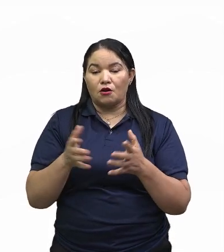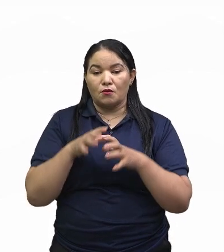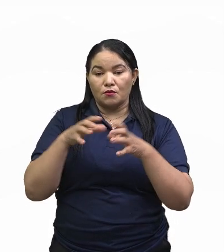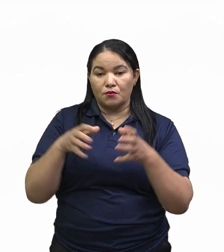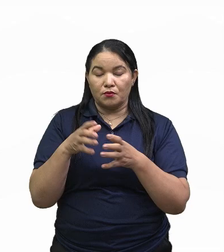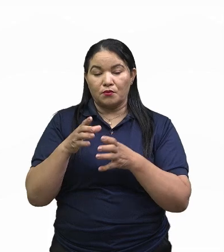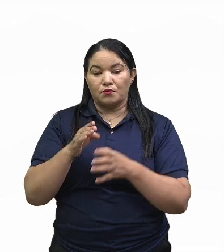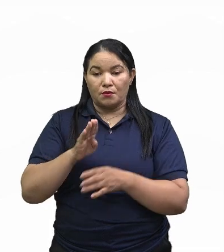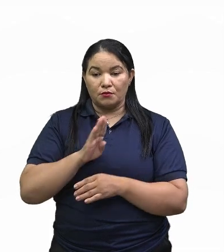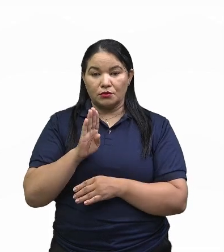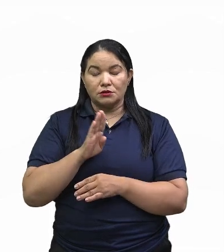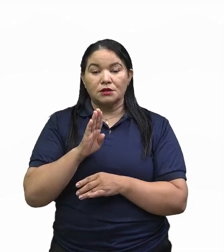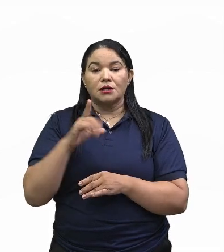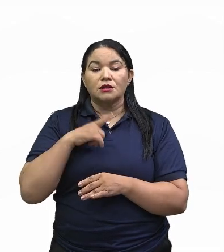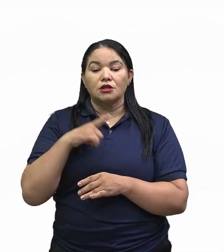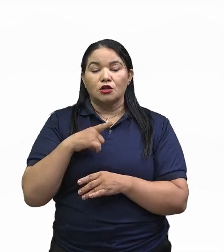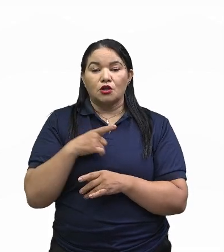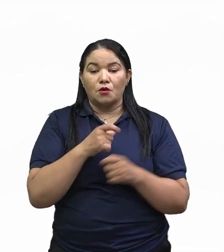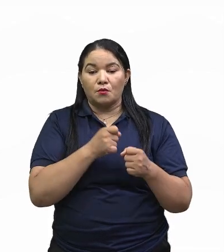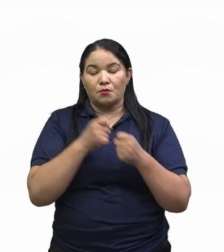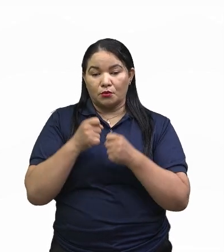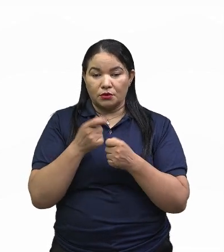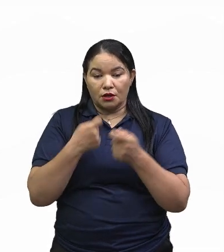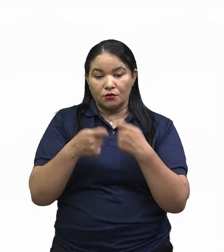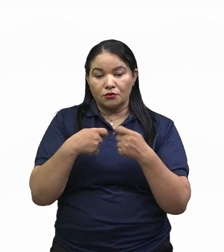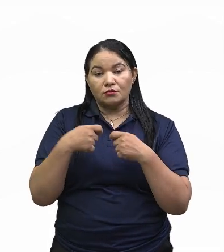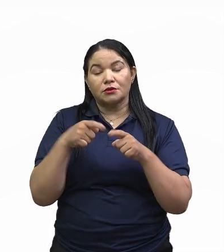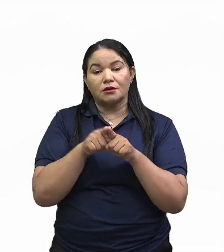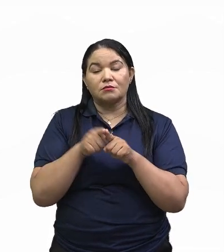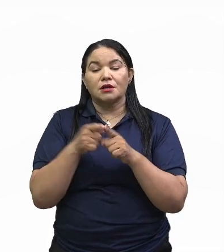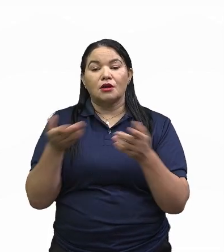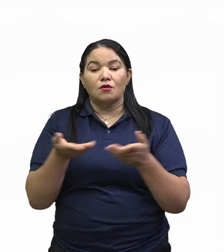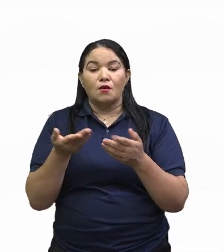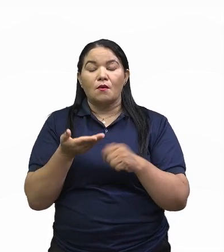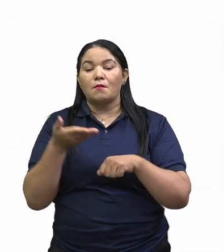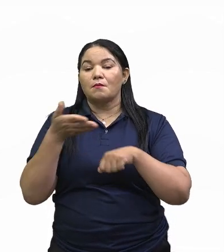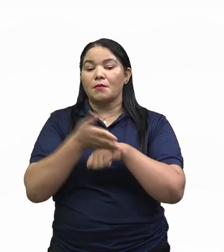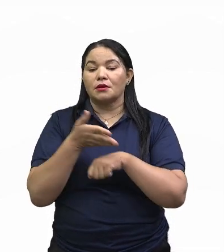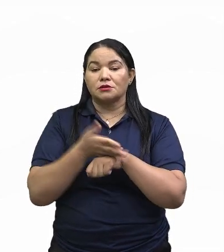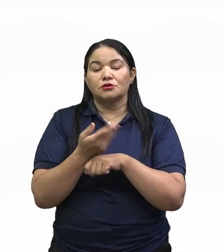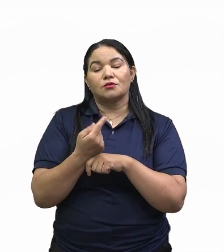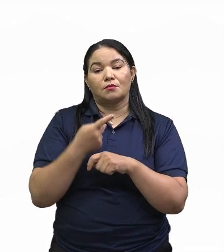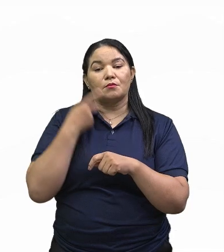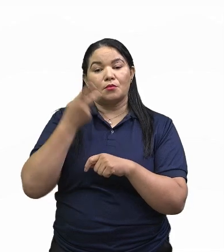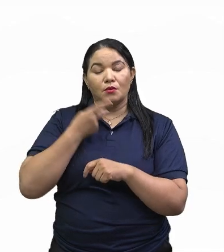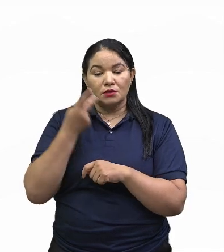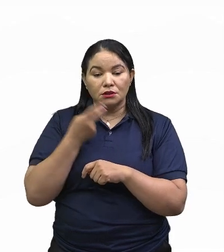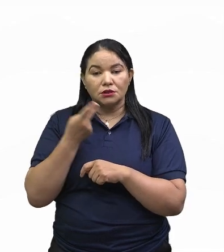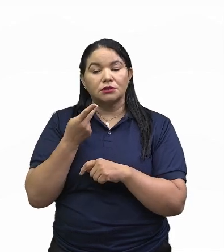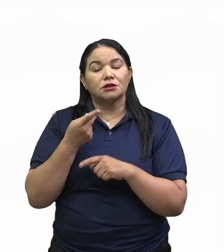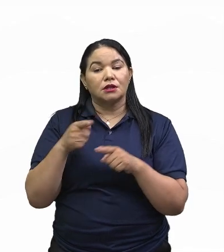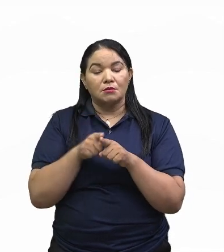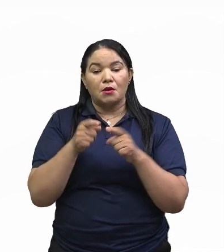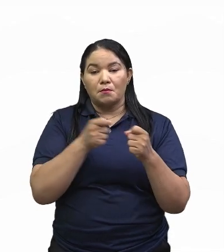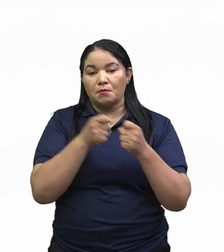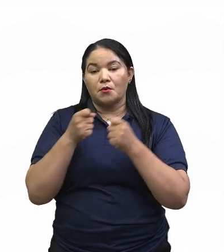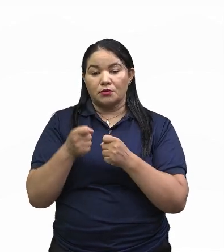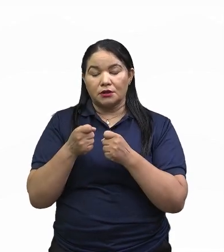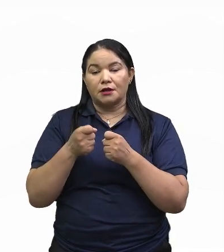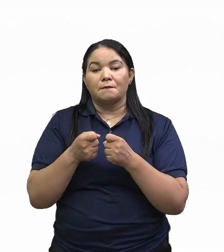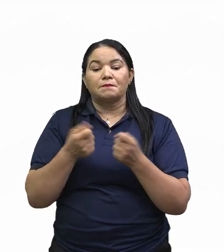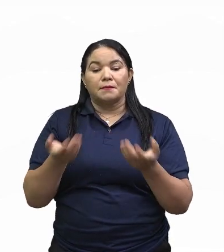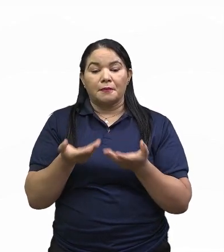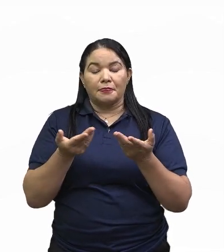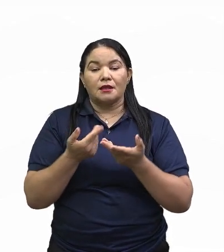ela não tem mais somente poder econômico, ela passa também a ter poder político. E com isso, né, vai